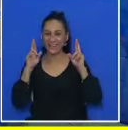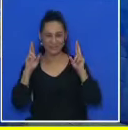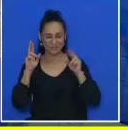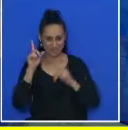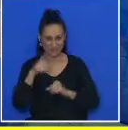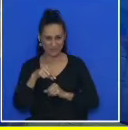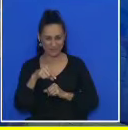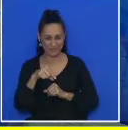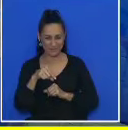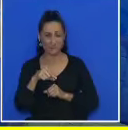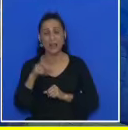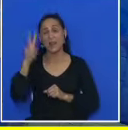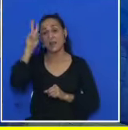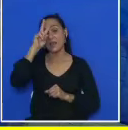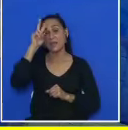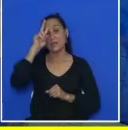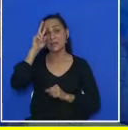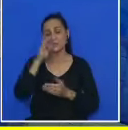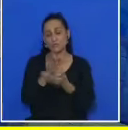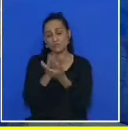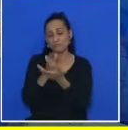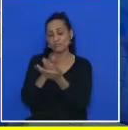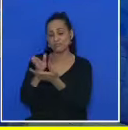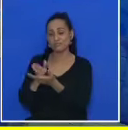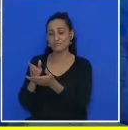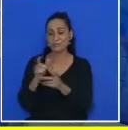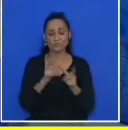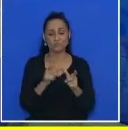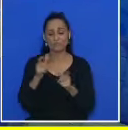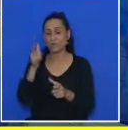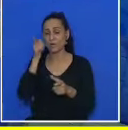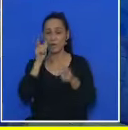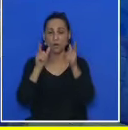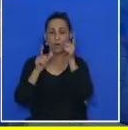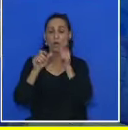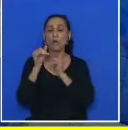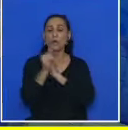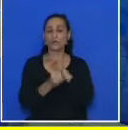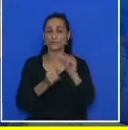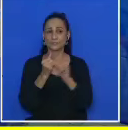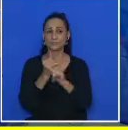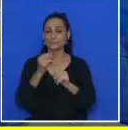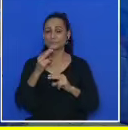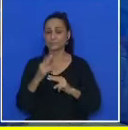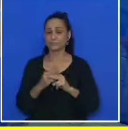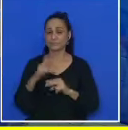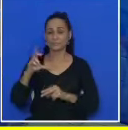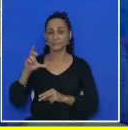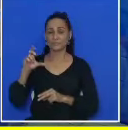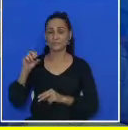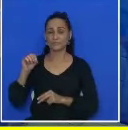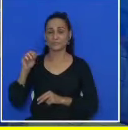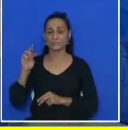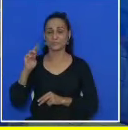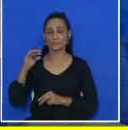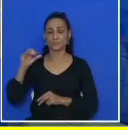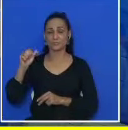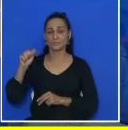você esperava? Lembre-se, após a apuração, todos os resultados serão publicados na página da Caixa,